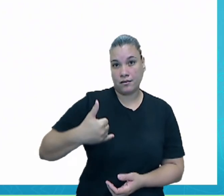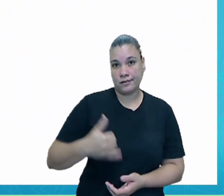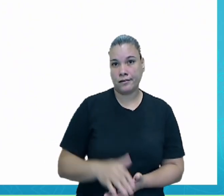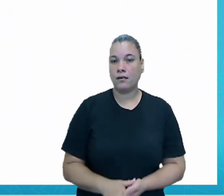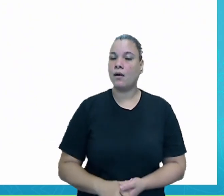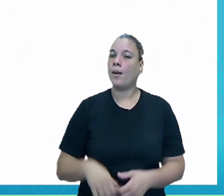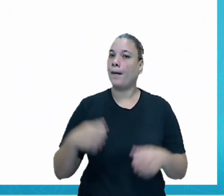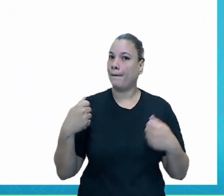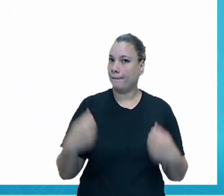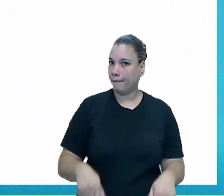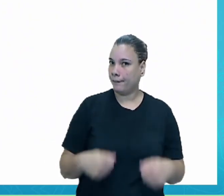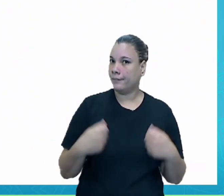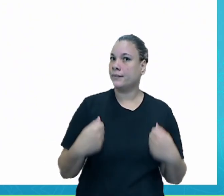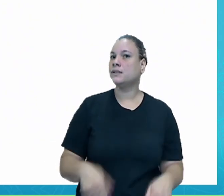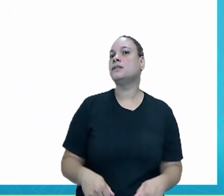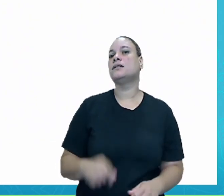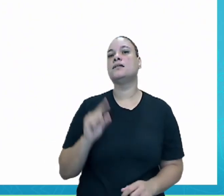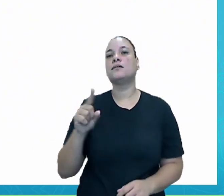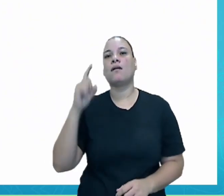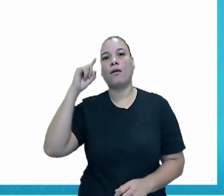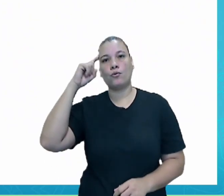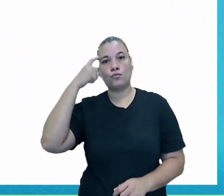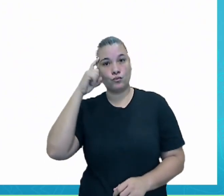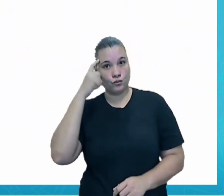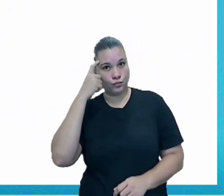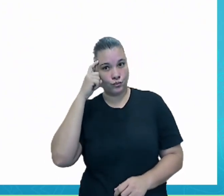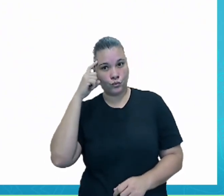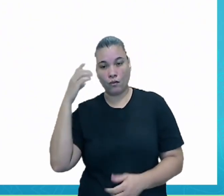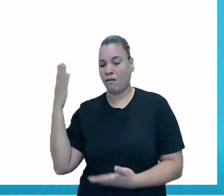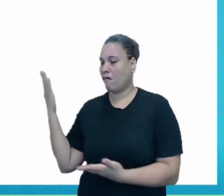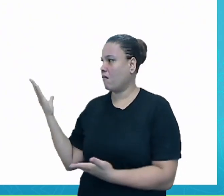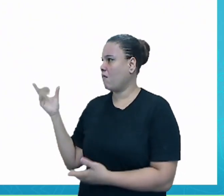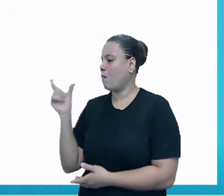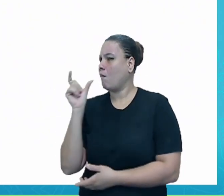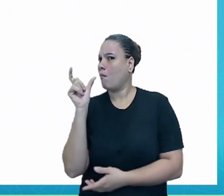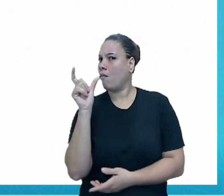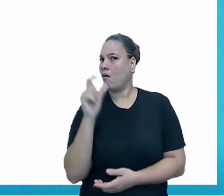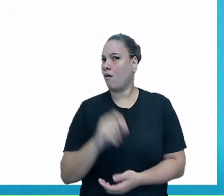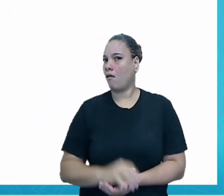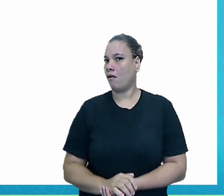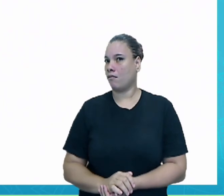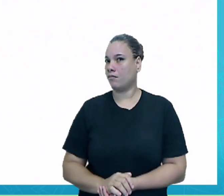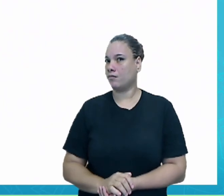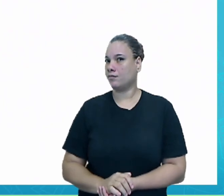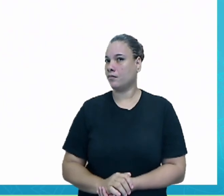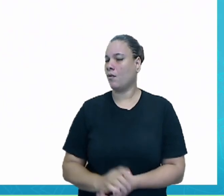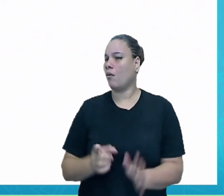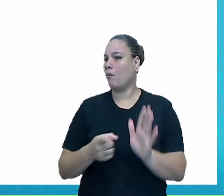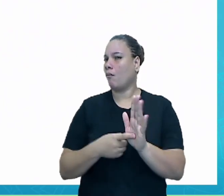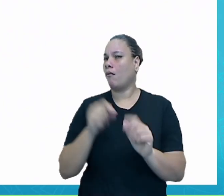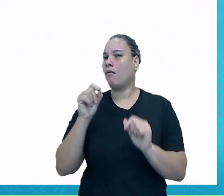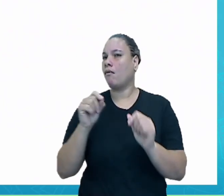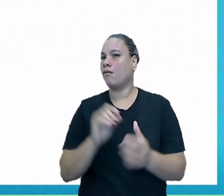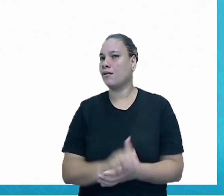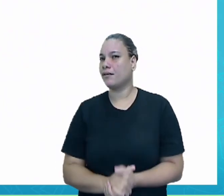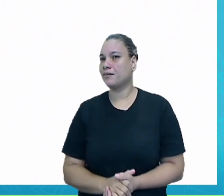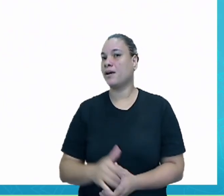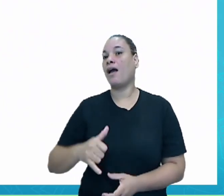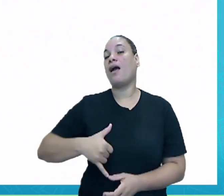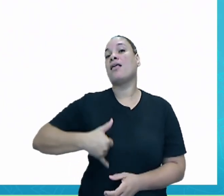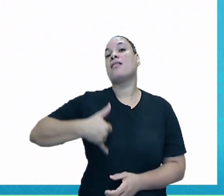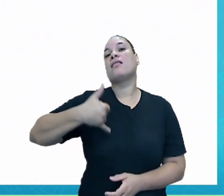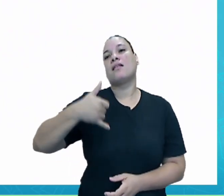juízo. Seus. Seus está acompanhando aqui a idade, 30 anos, Está